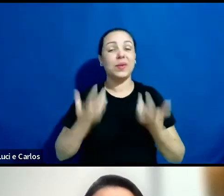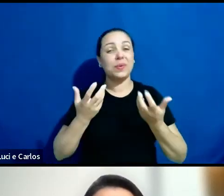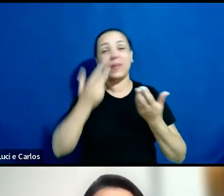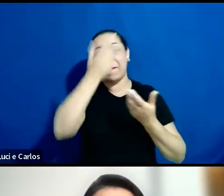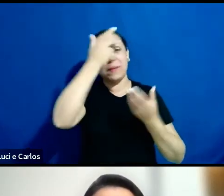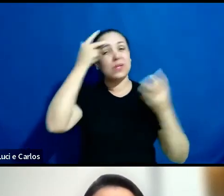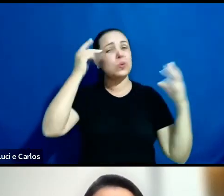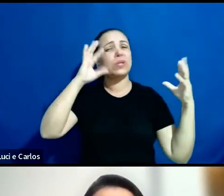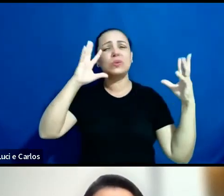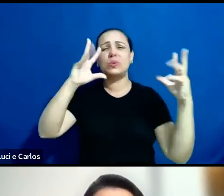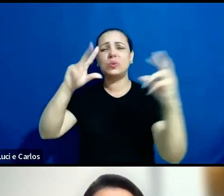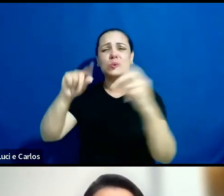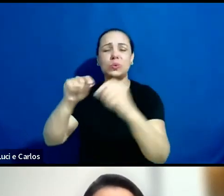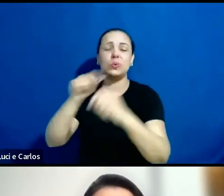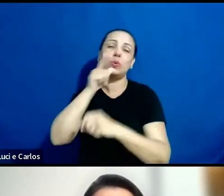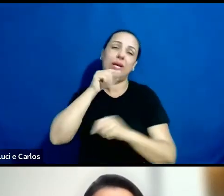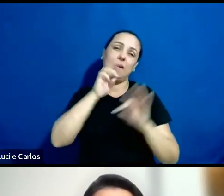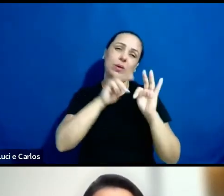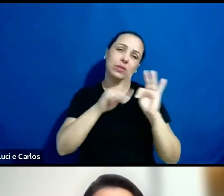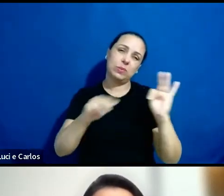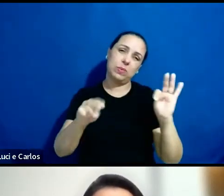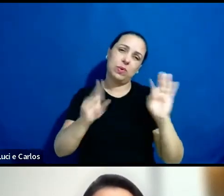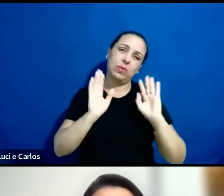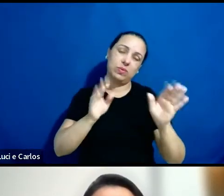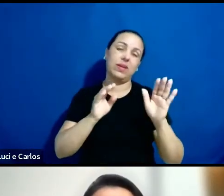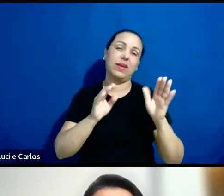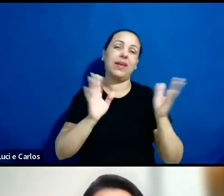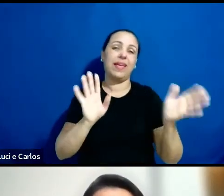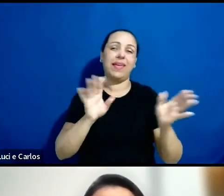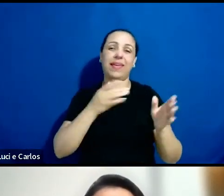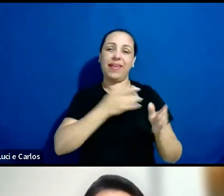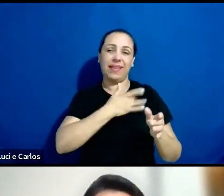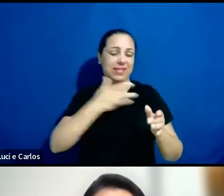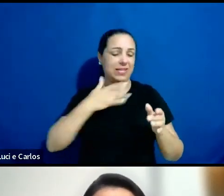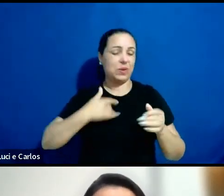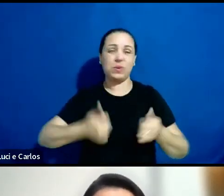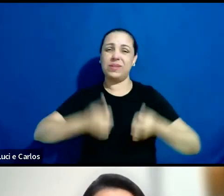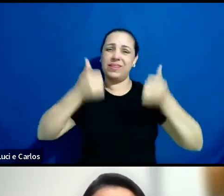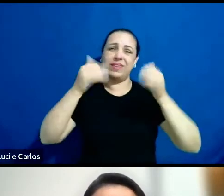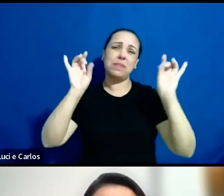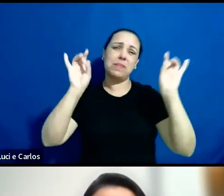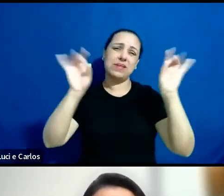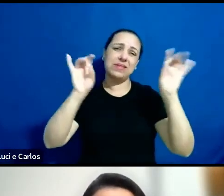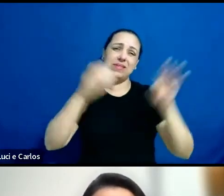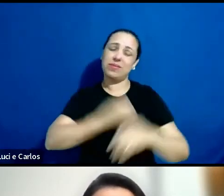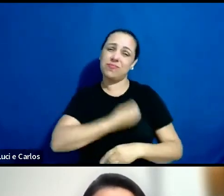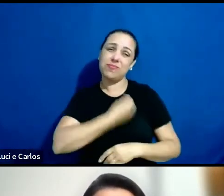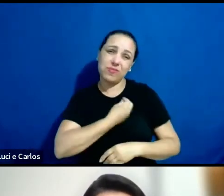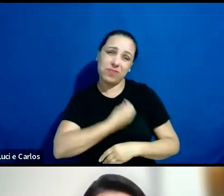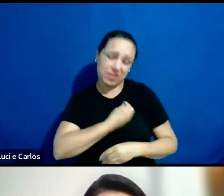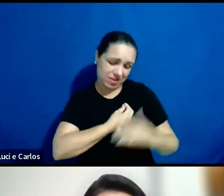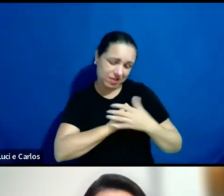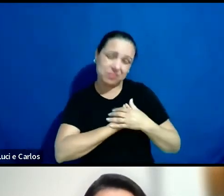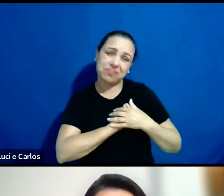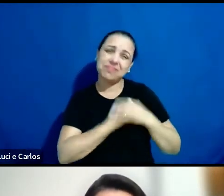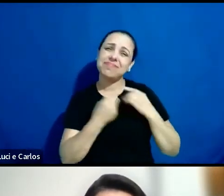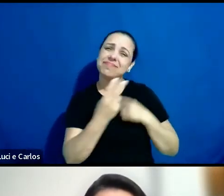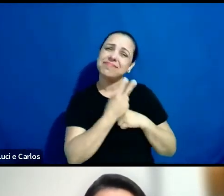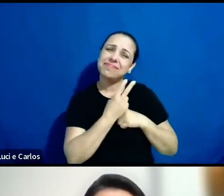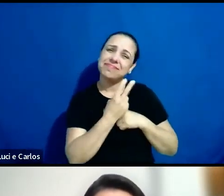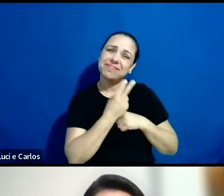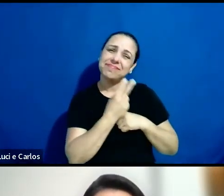porque, gente, é o bem mais precioso que a gente tem, é a saúde. Não tem